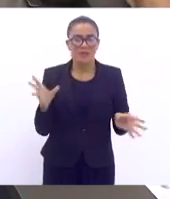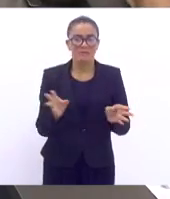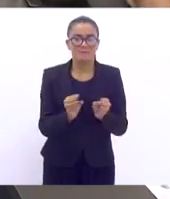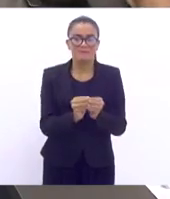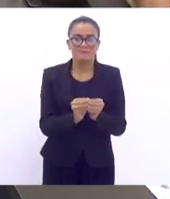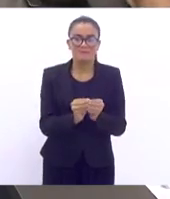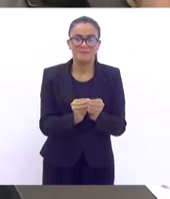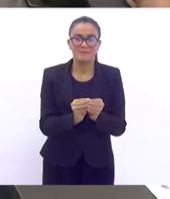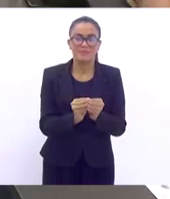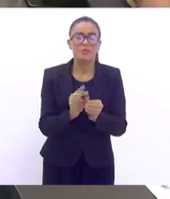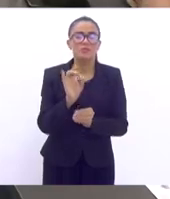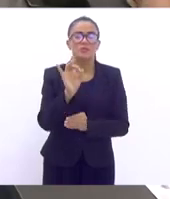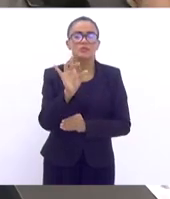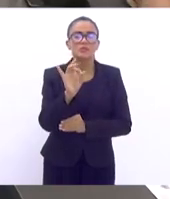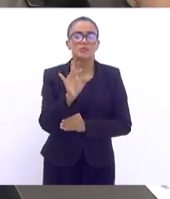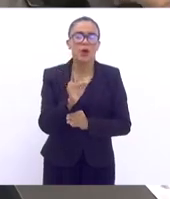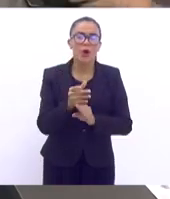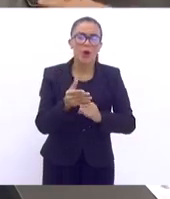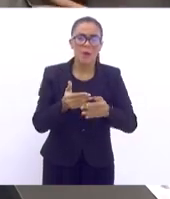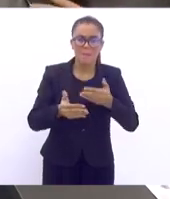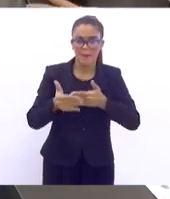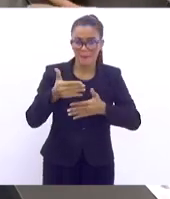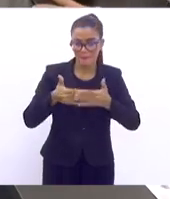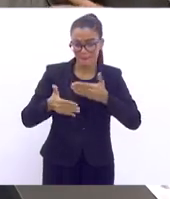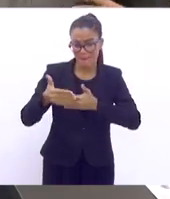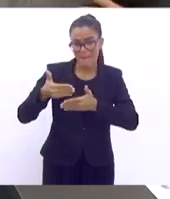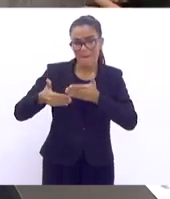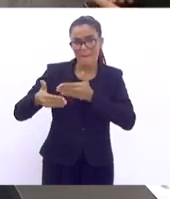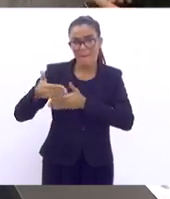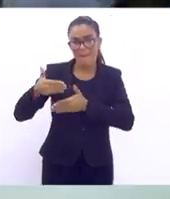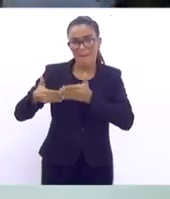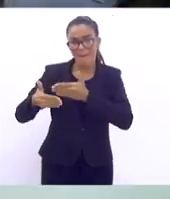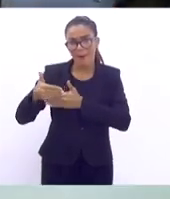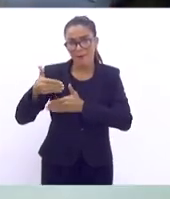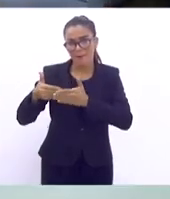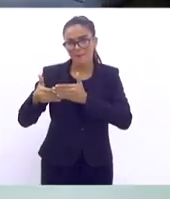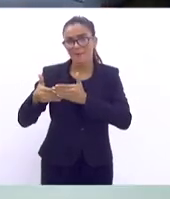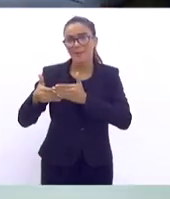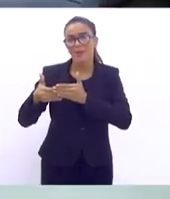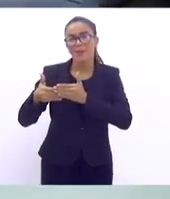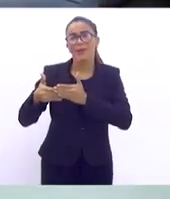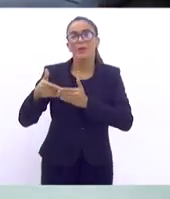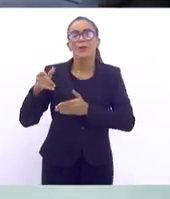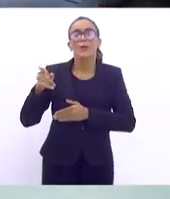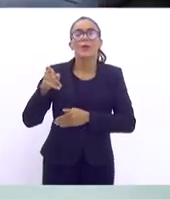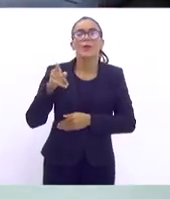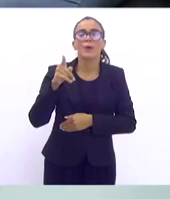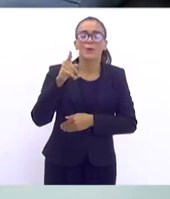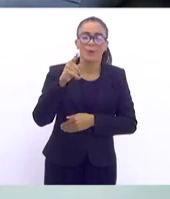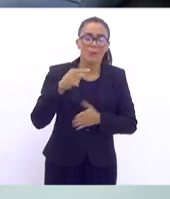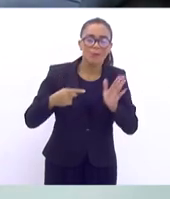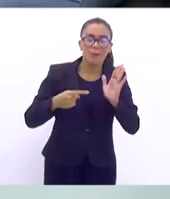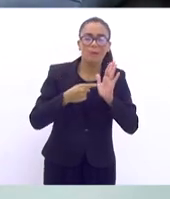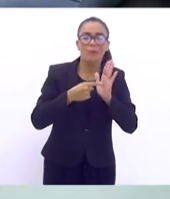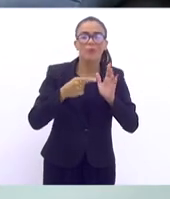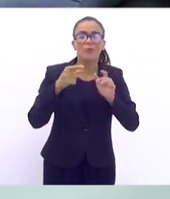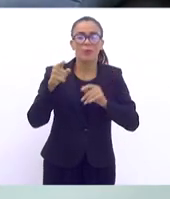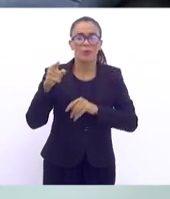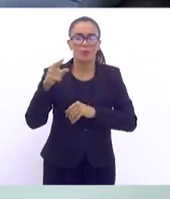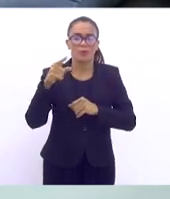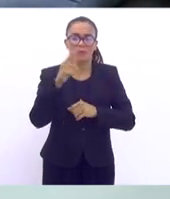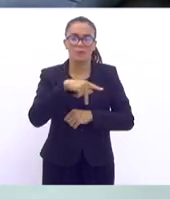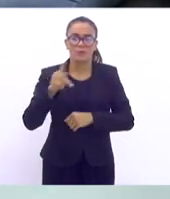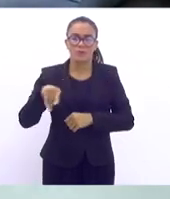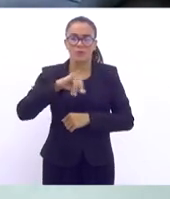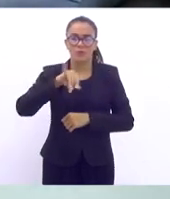quero só voltar aqui ao ao ponto que o Deputado José Mário levantou e dialogar com vossa excelência aí com